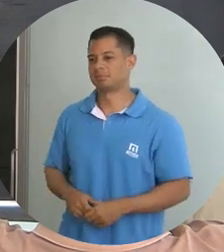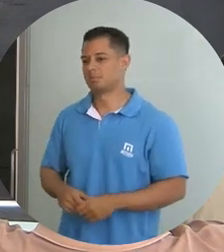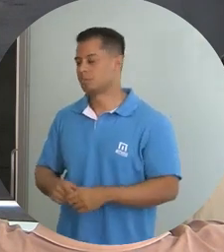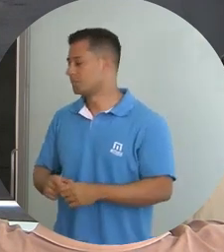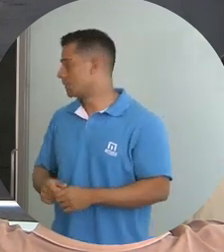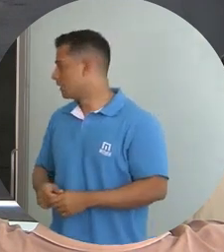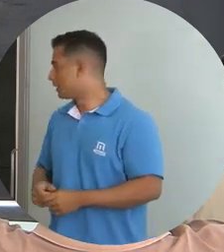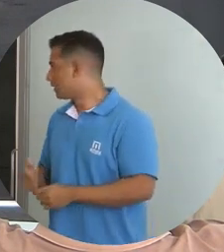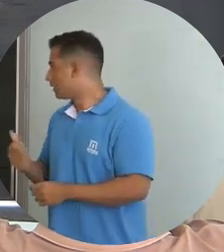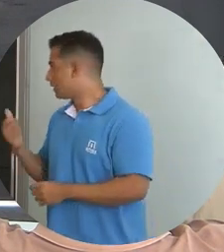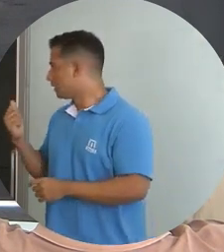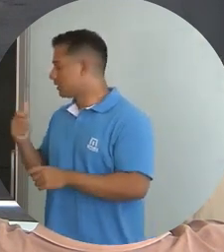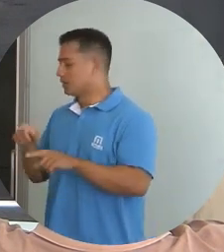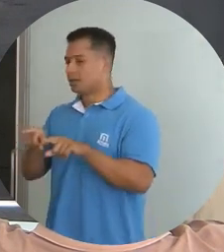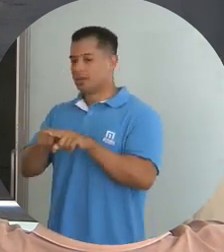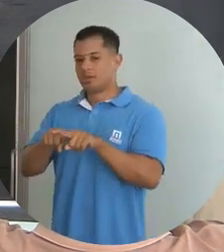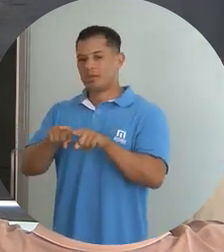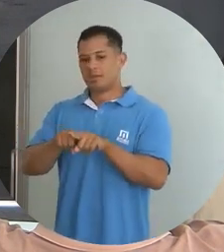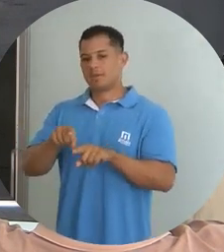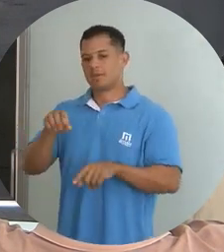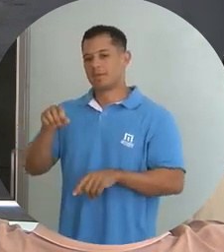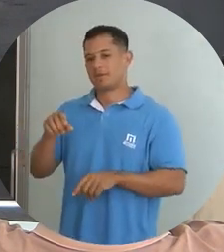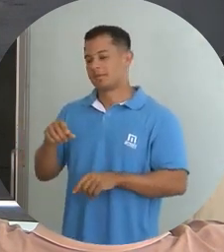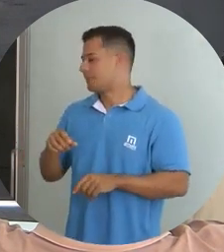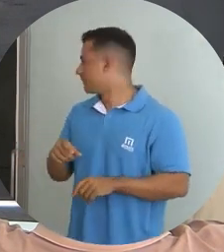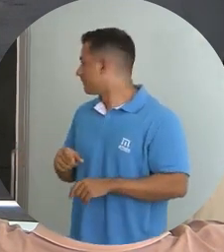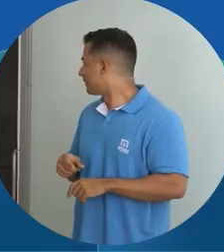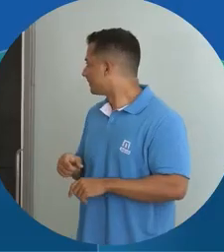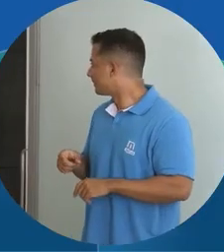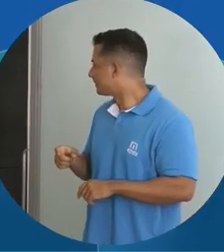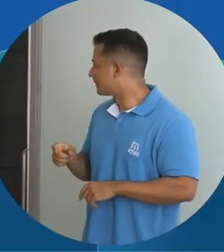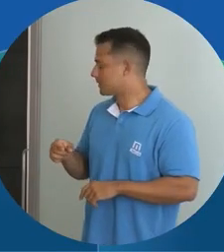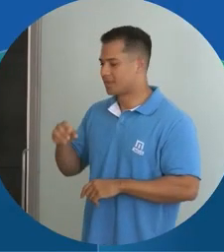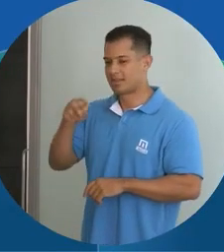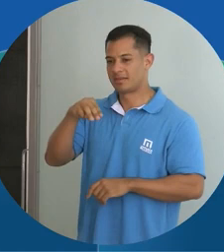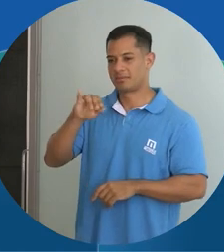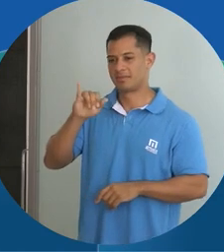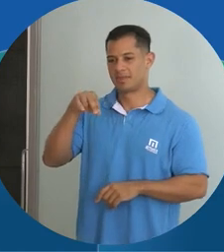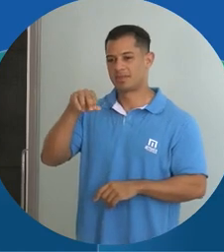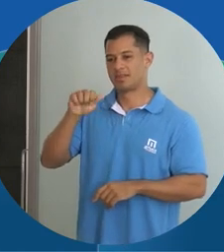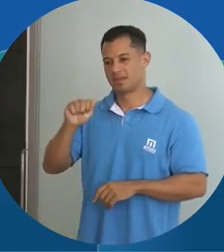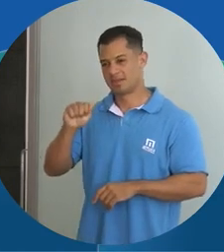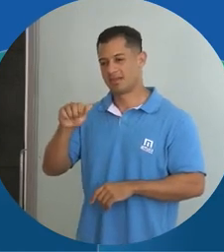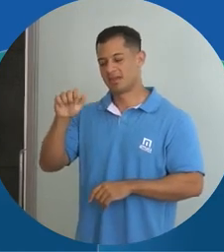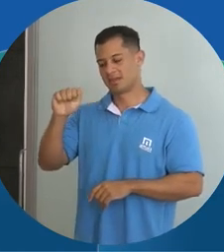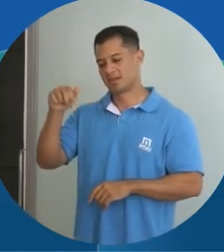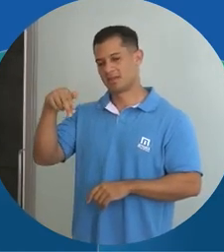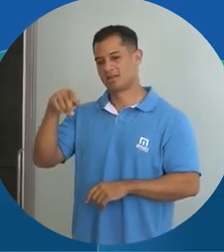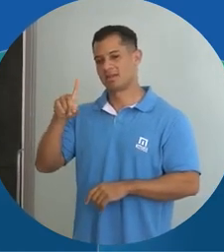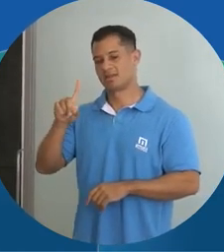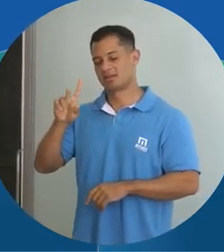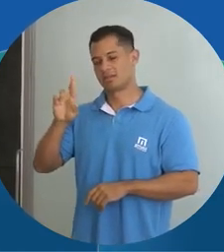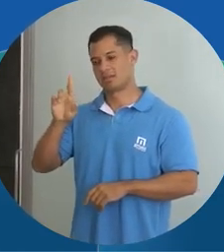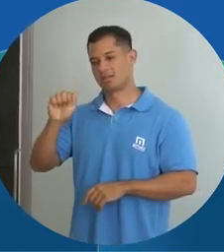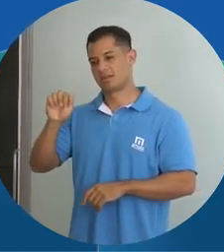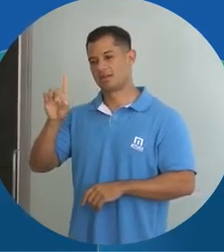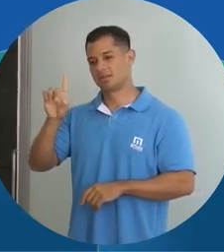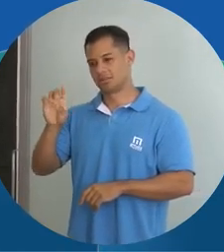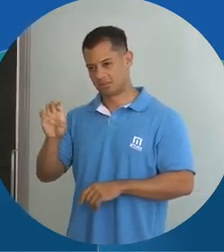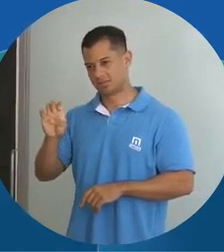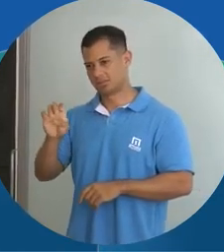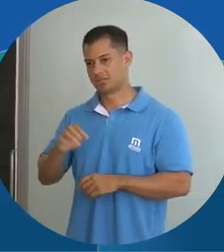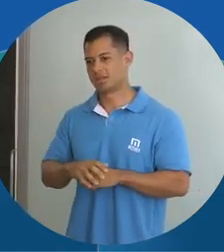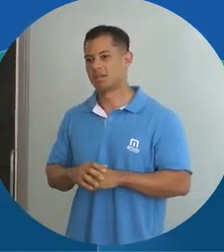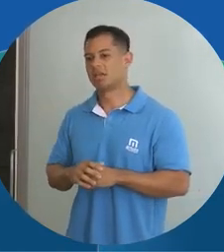também, na mina do Andrade, uma travessia existente de uma correia,